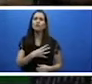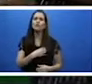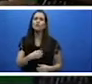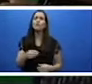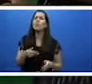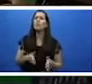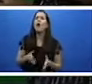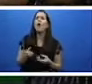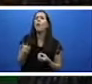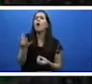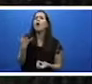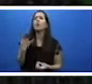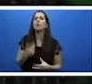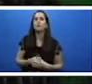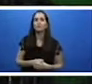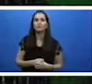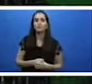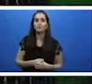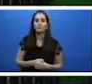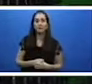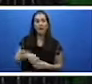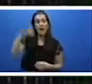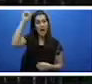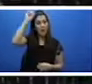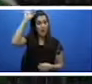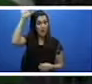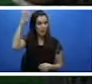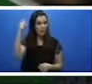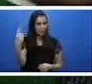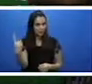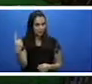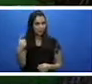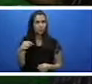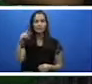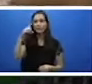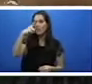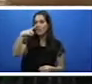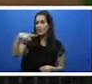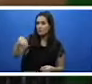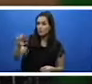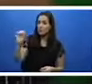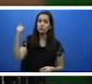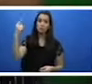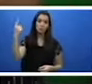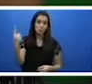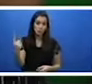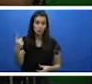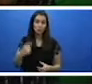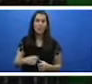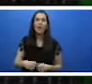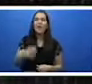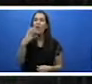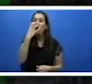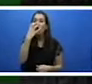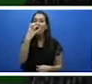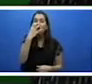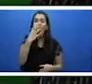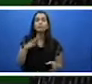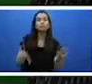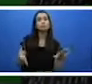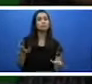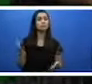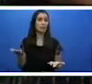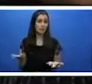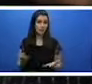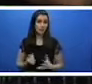filhote. Já o elefante, também um filhote. Agora os outros, ó. O cachorro, criança, depende da